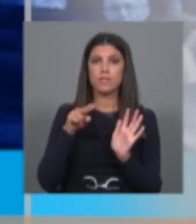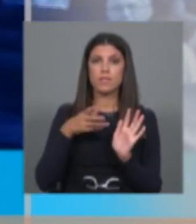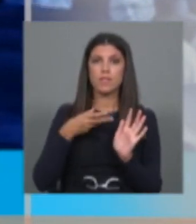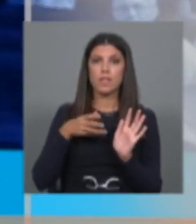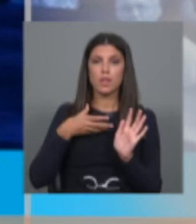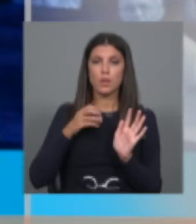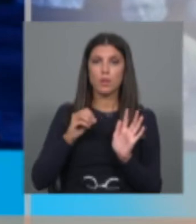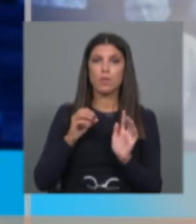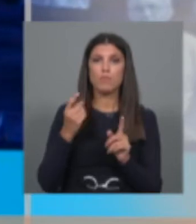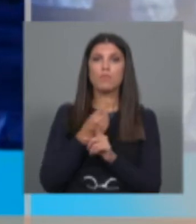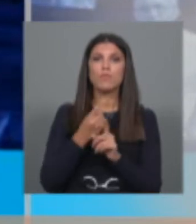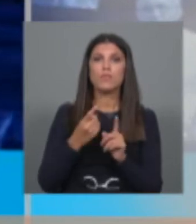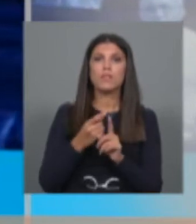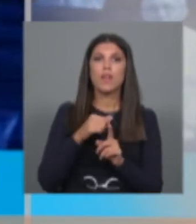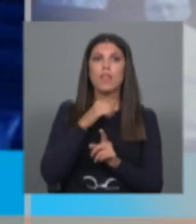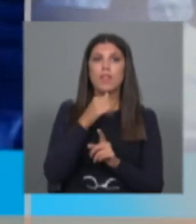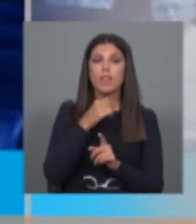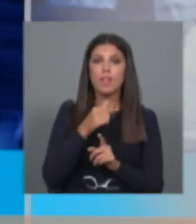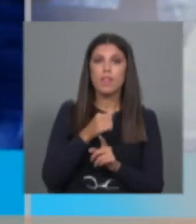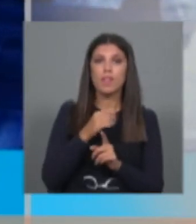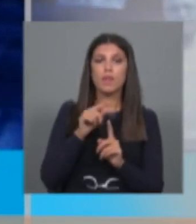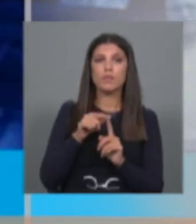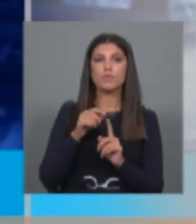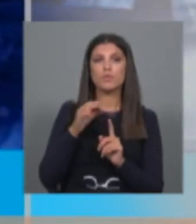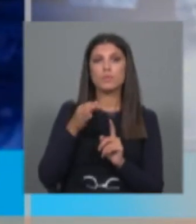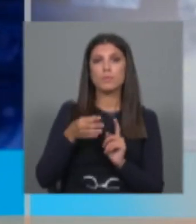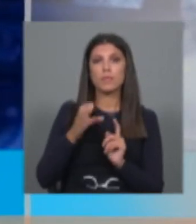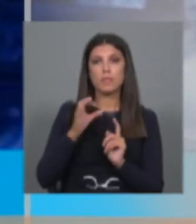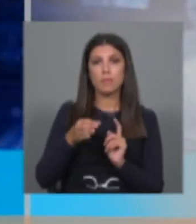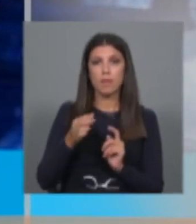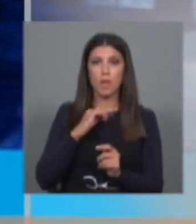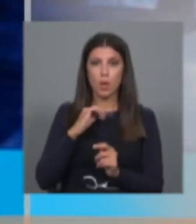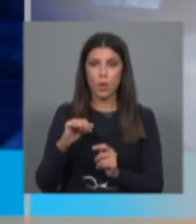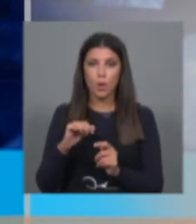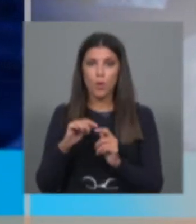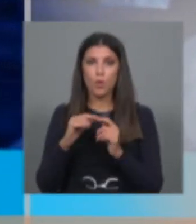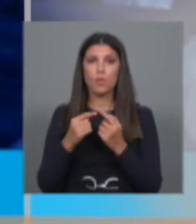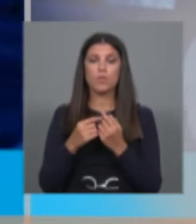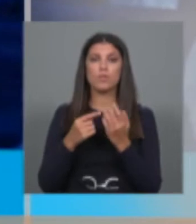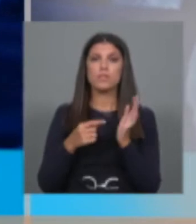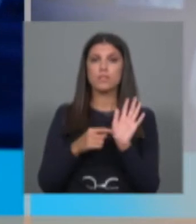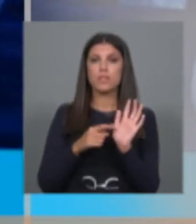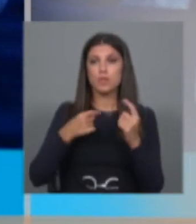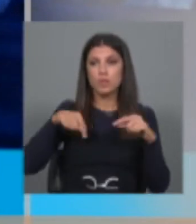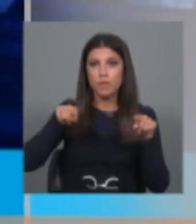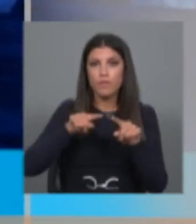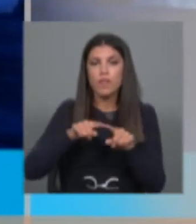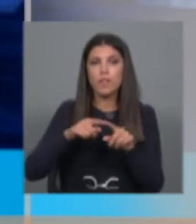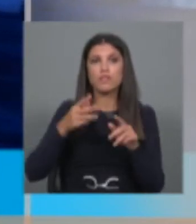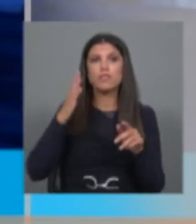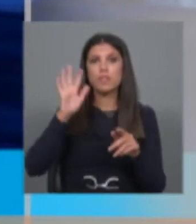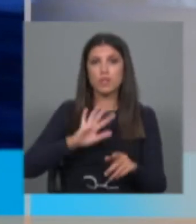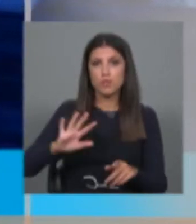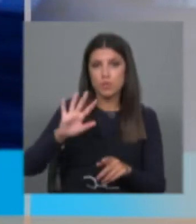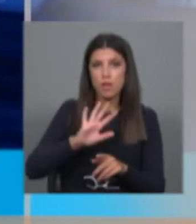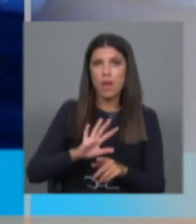geralmente contra referendos, esteve contra os referendos nacionais que já se realizaram e,